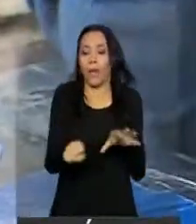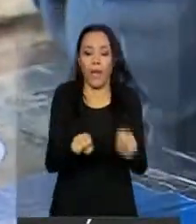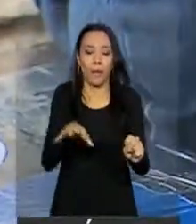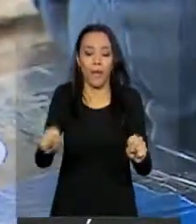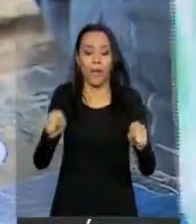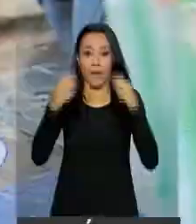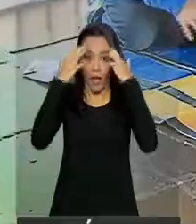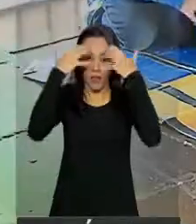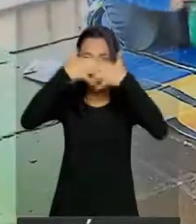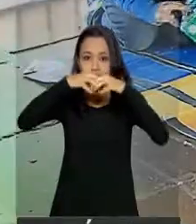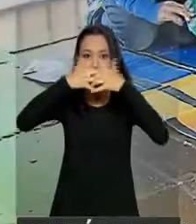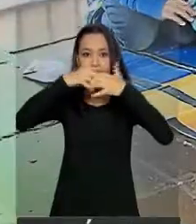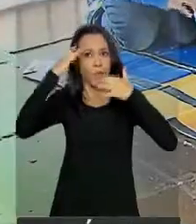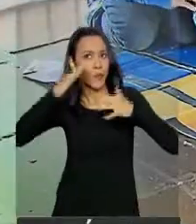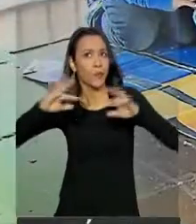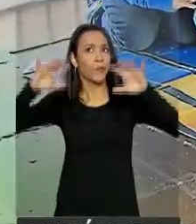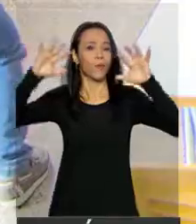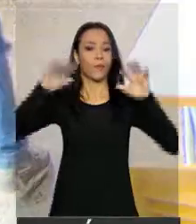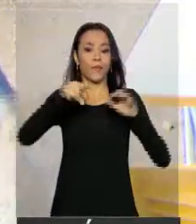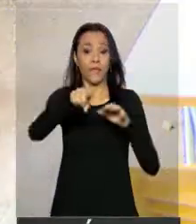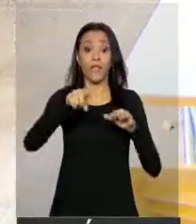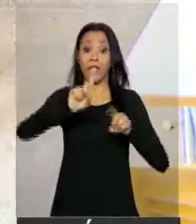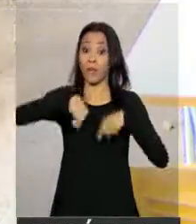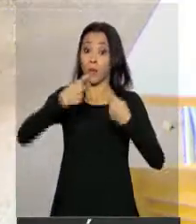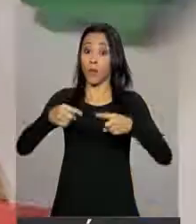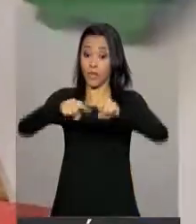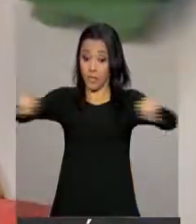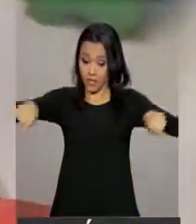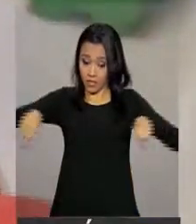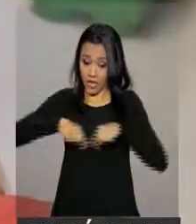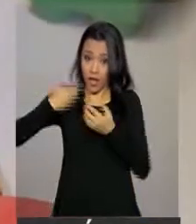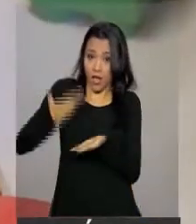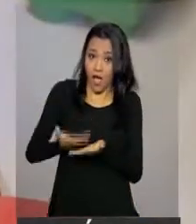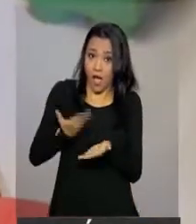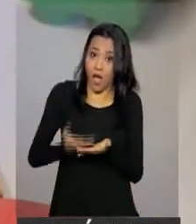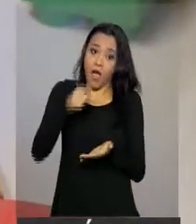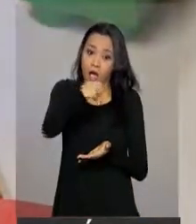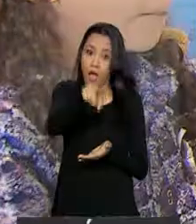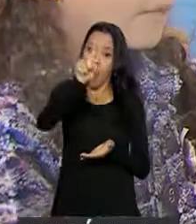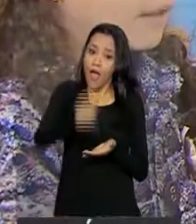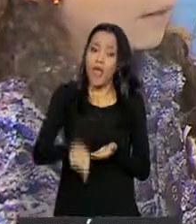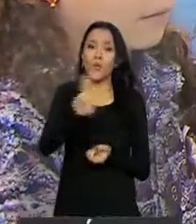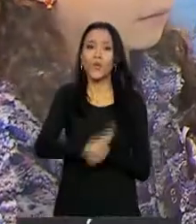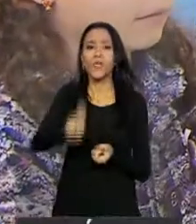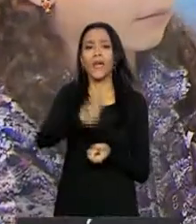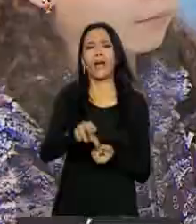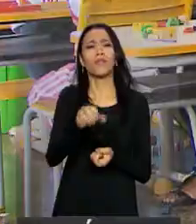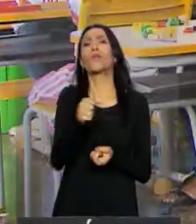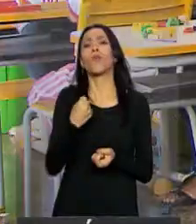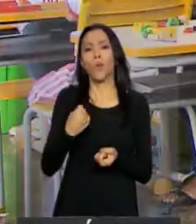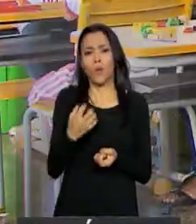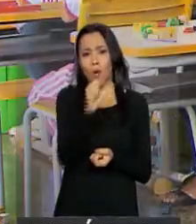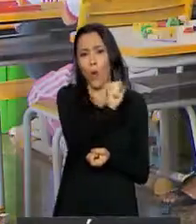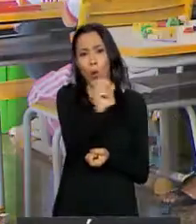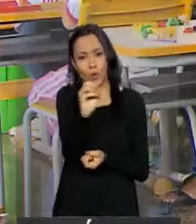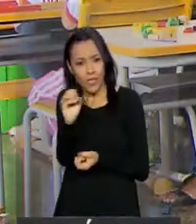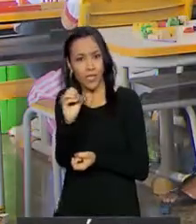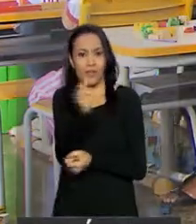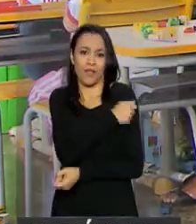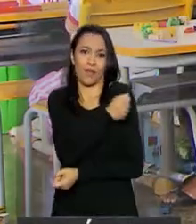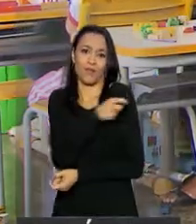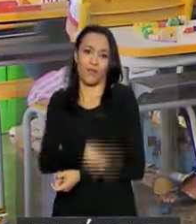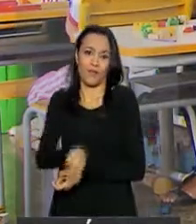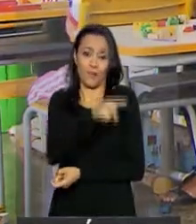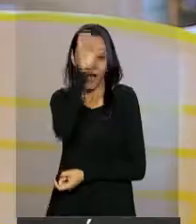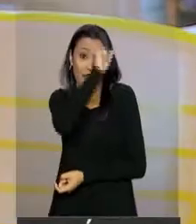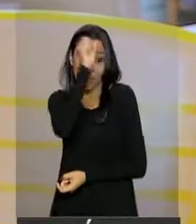Do armário para o pátio da escola e para a sala de aula. Os materiais são utilizados por mais de 800 alunos. Eles